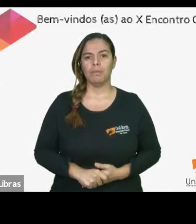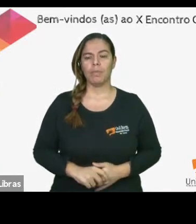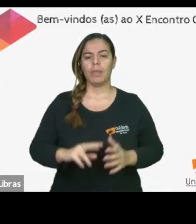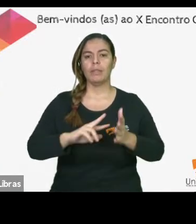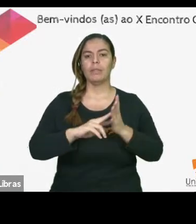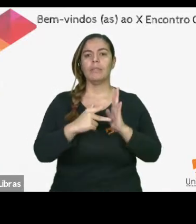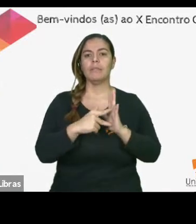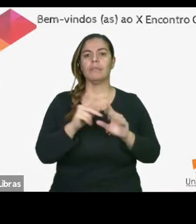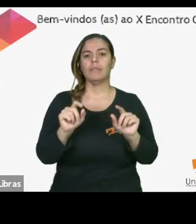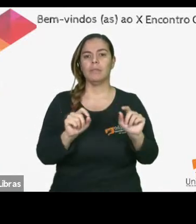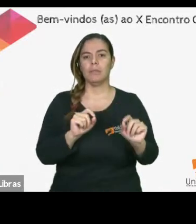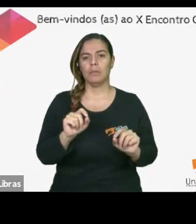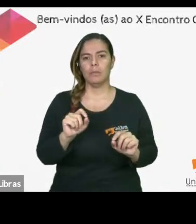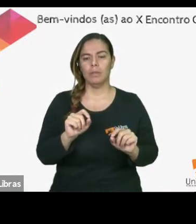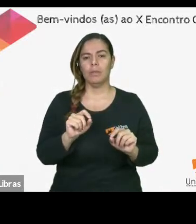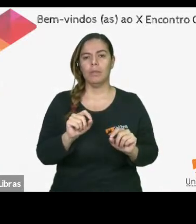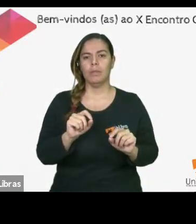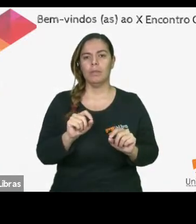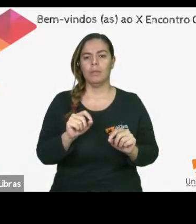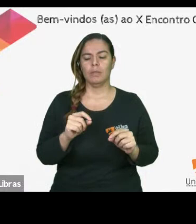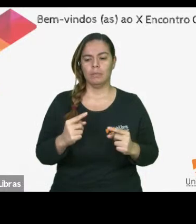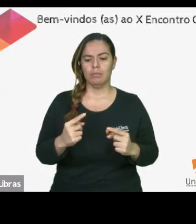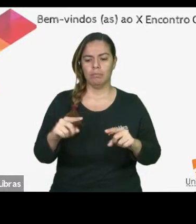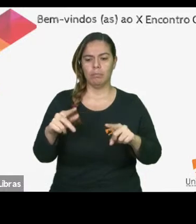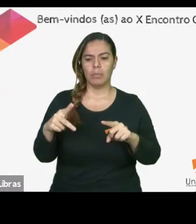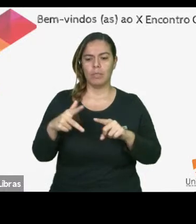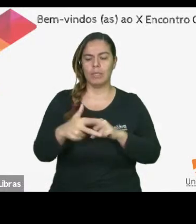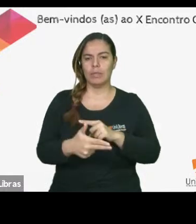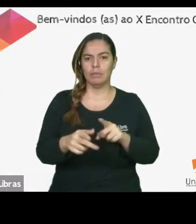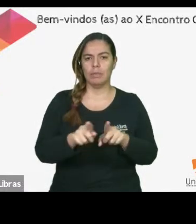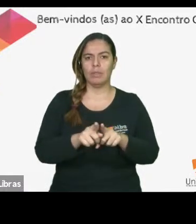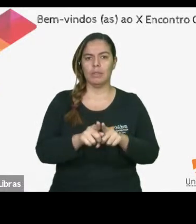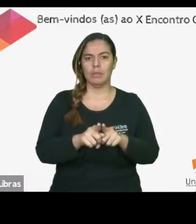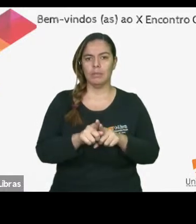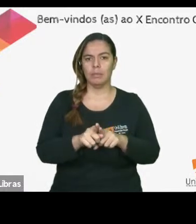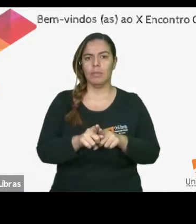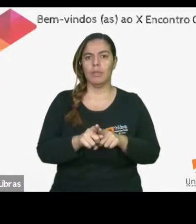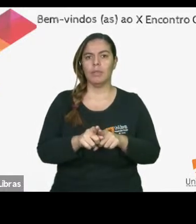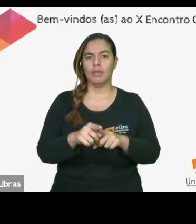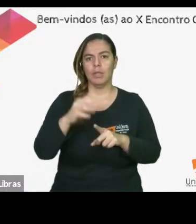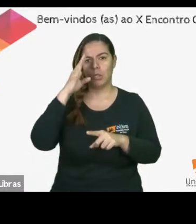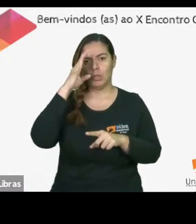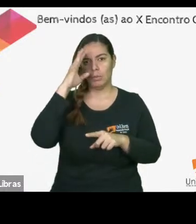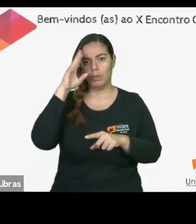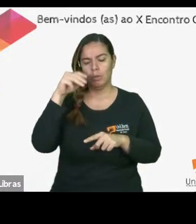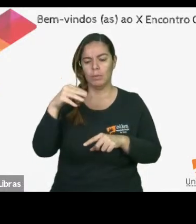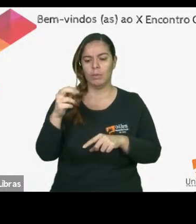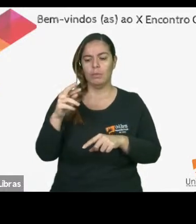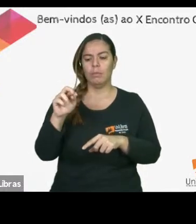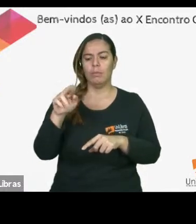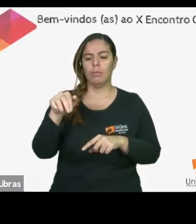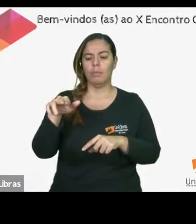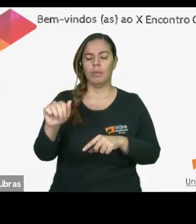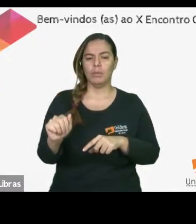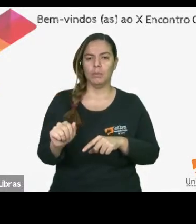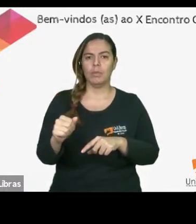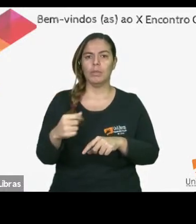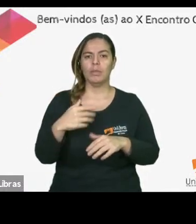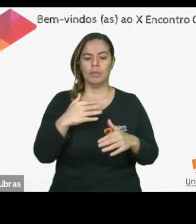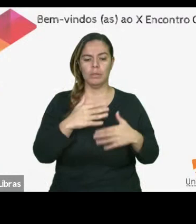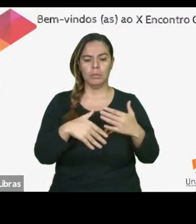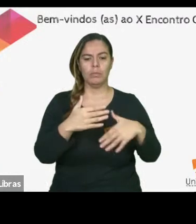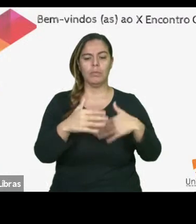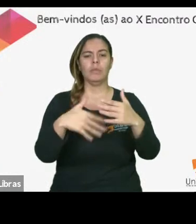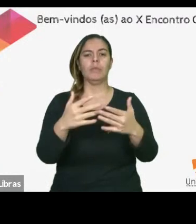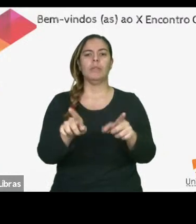significam, interferem, à luz do pensamento de Maturana, nesses processos interativos,